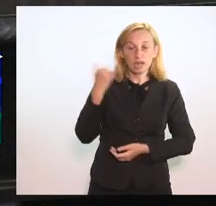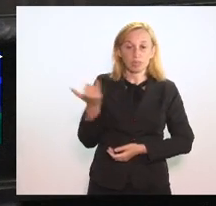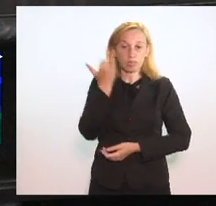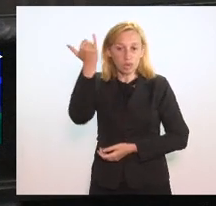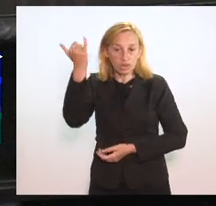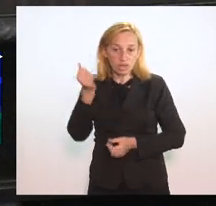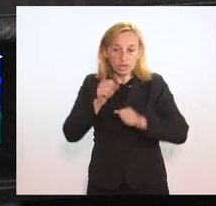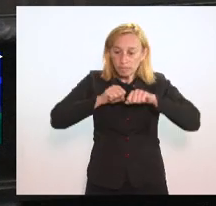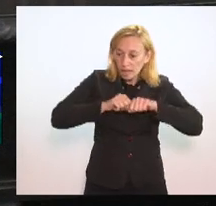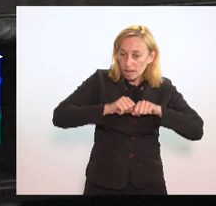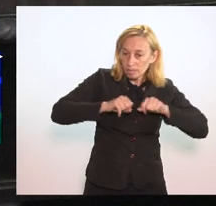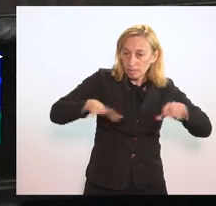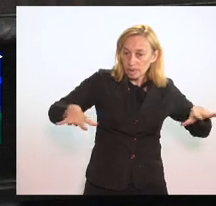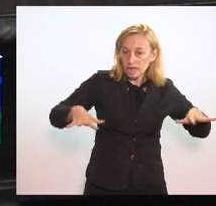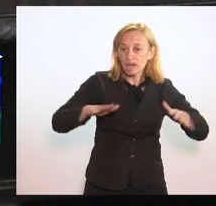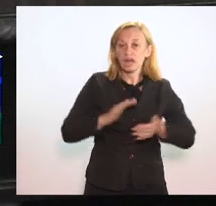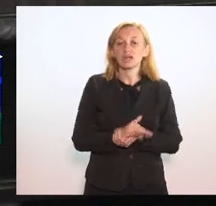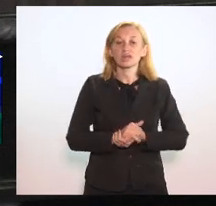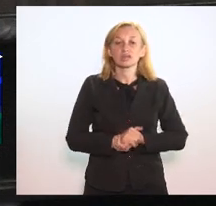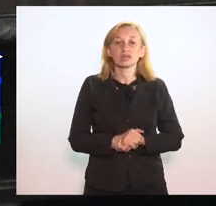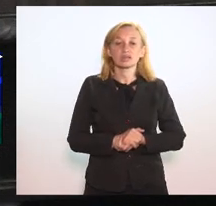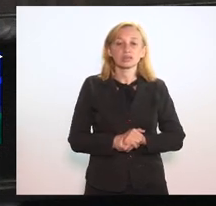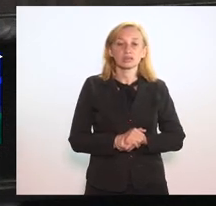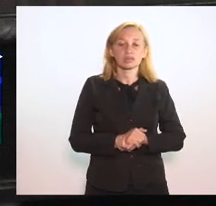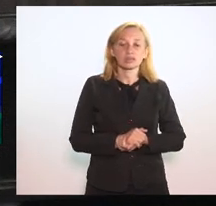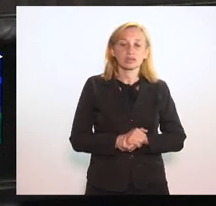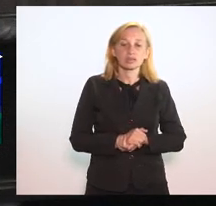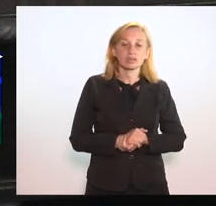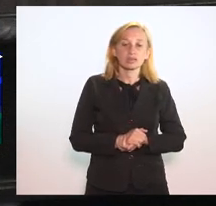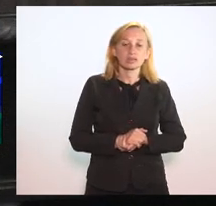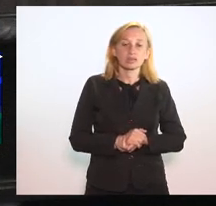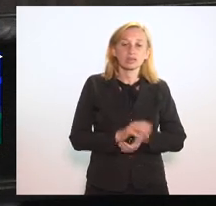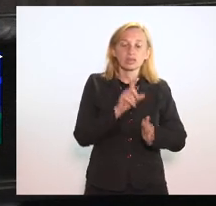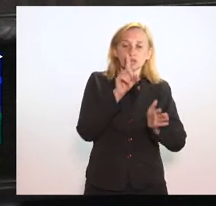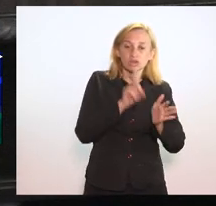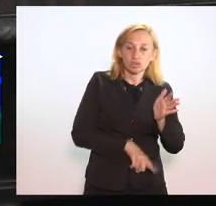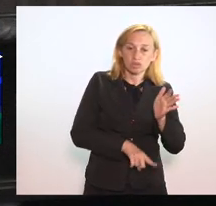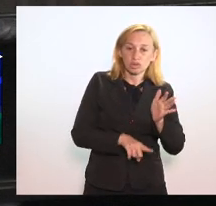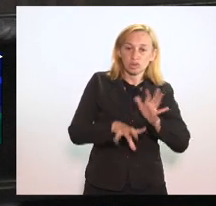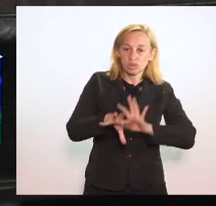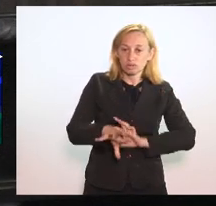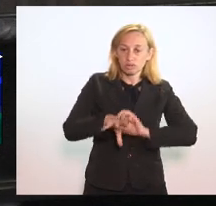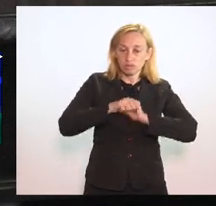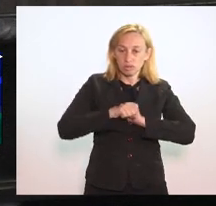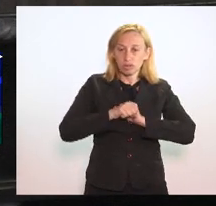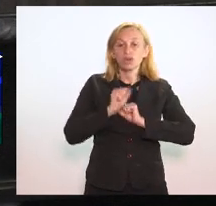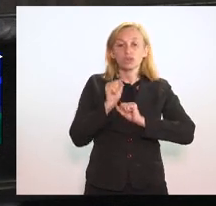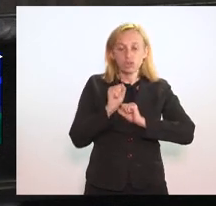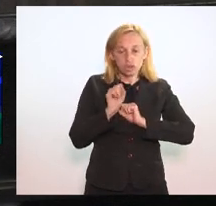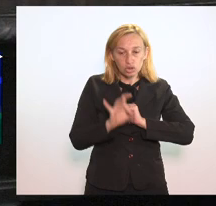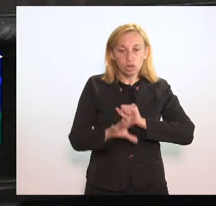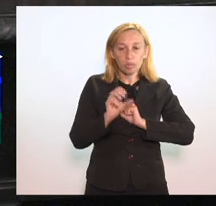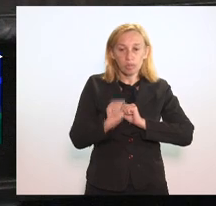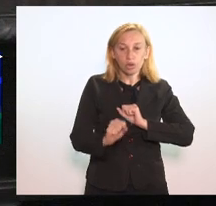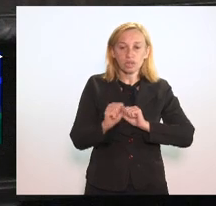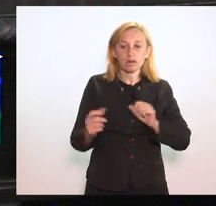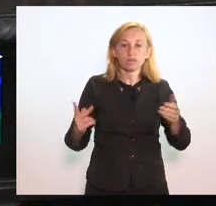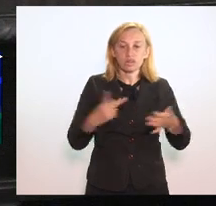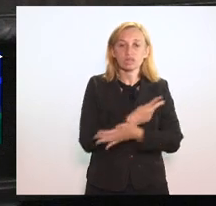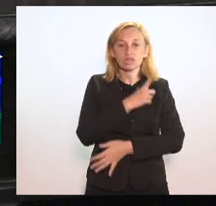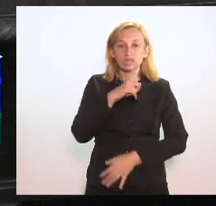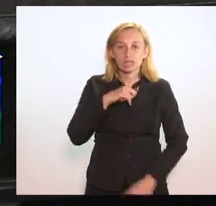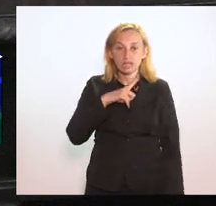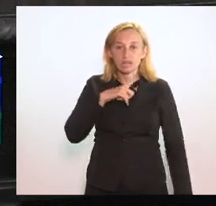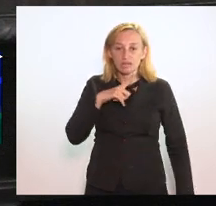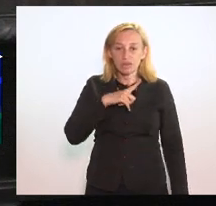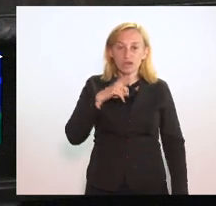para ampliar e os pectus da imunização se isso só pode acontecer se houver